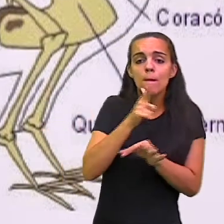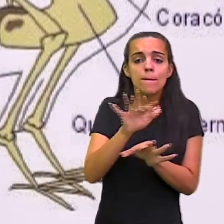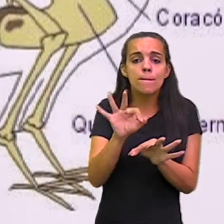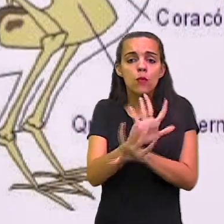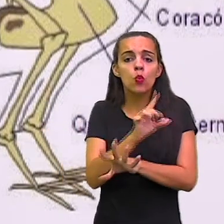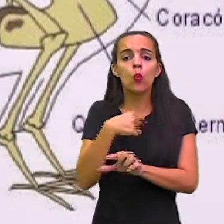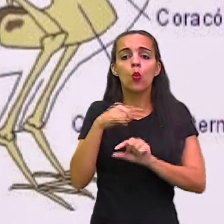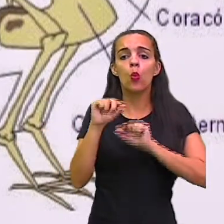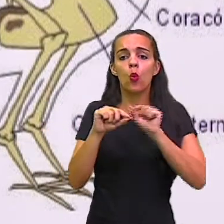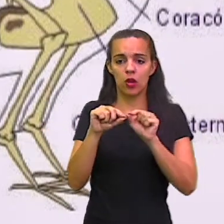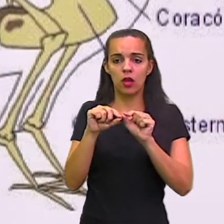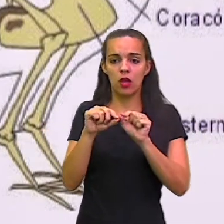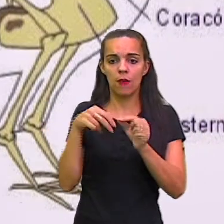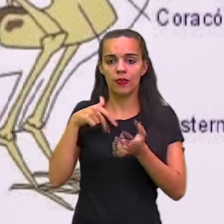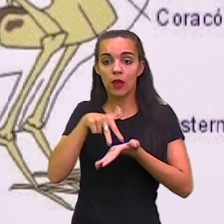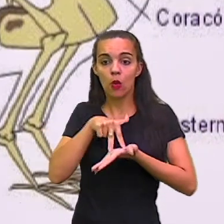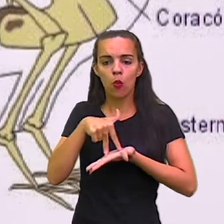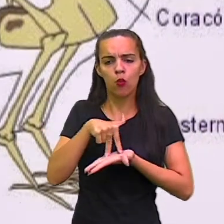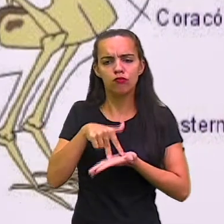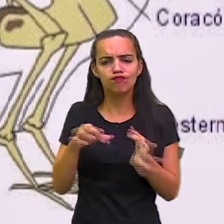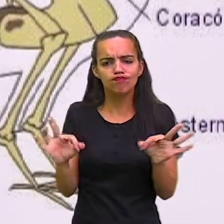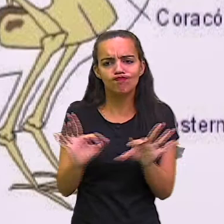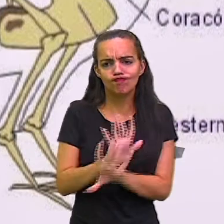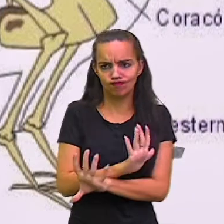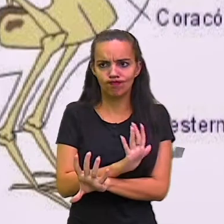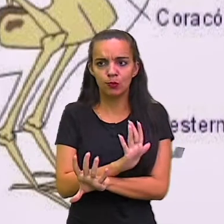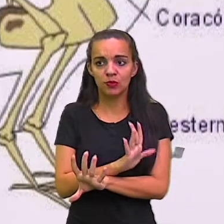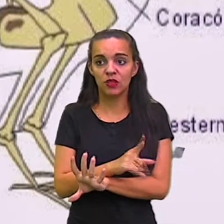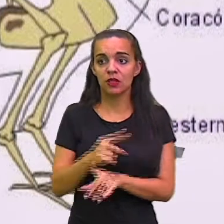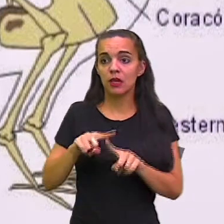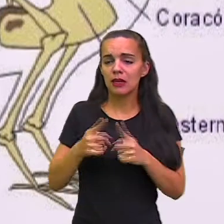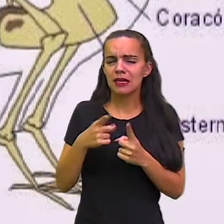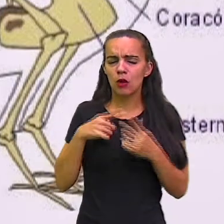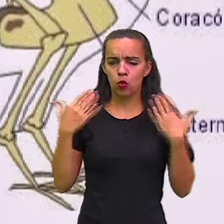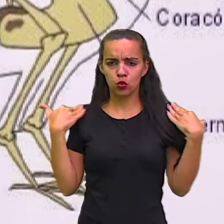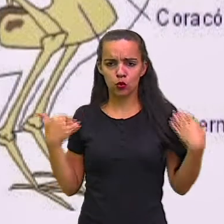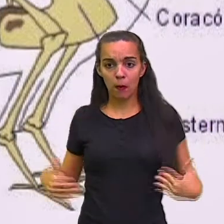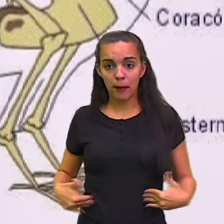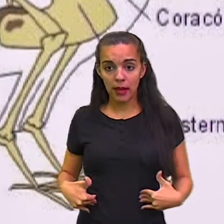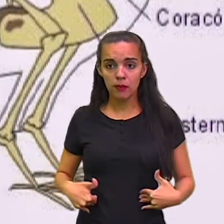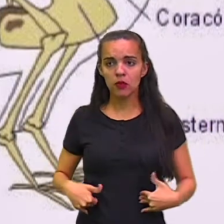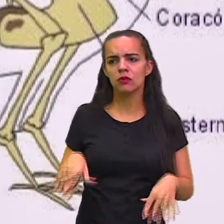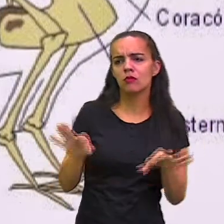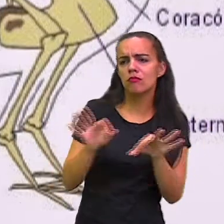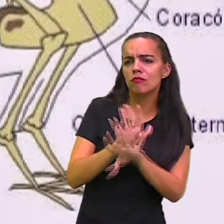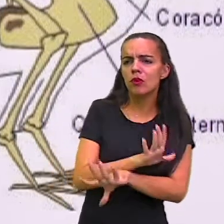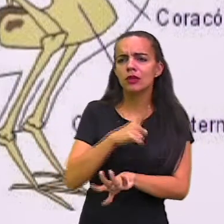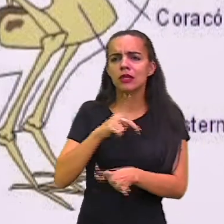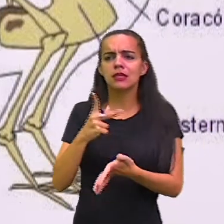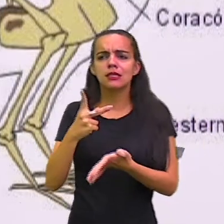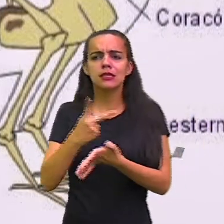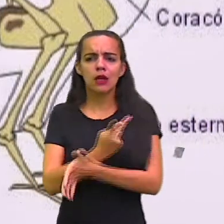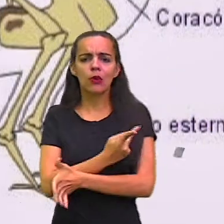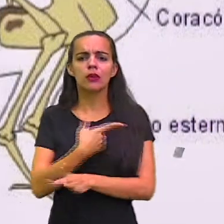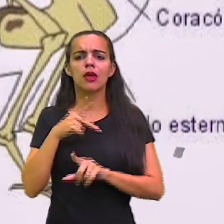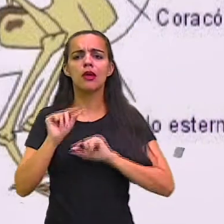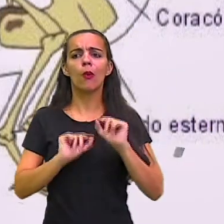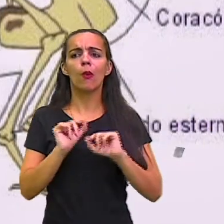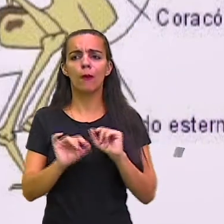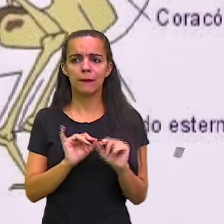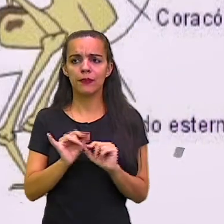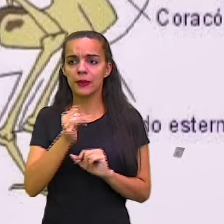além de armazenar o alimento membros que a compõem os membros acontecem aos pares